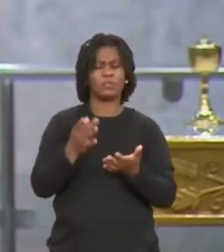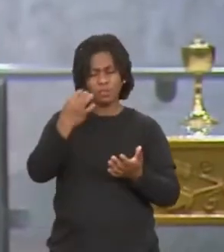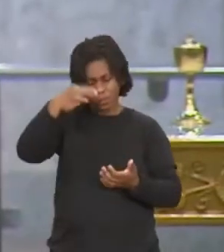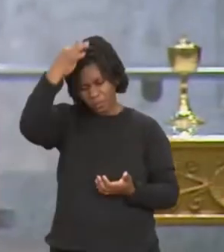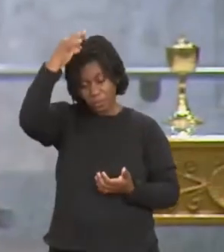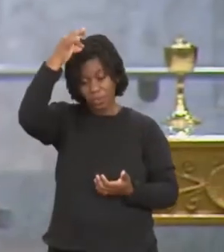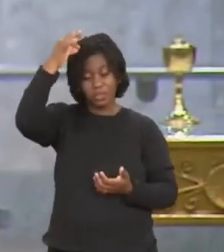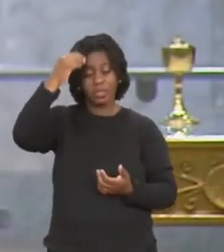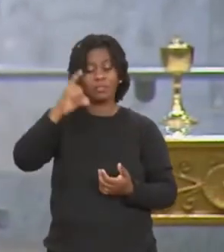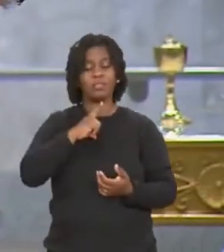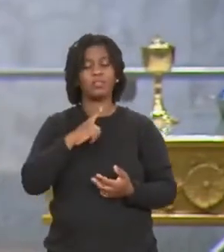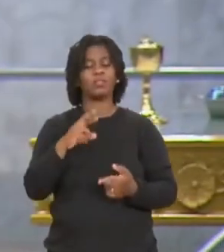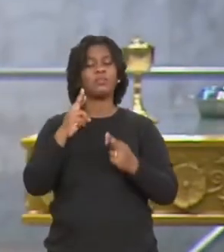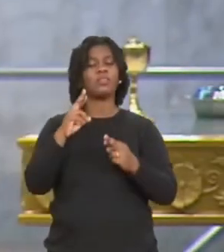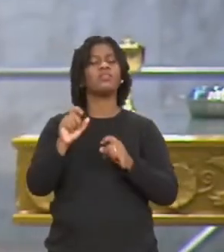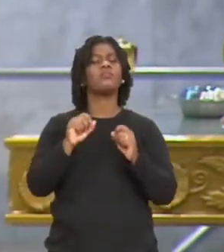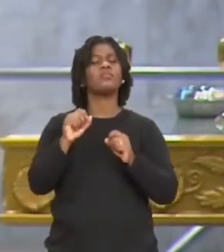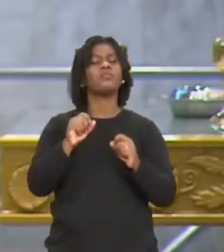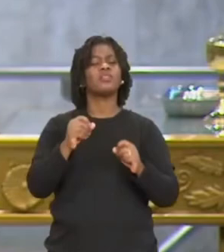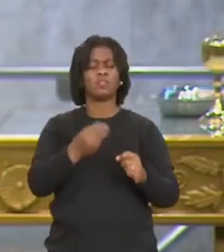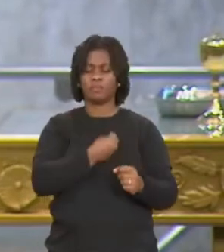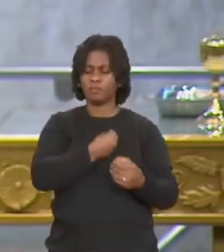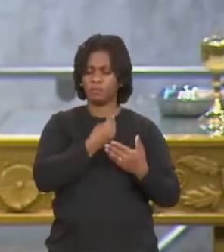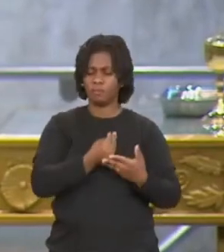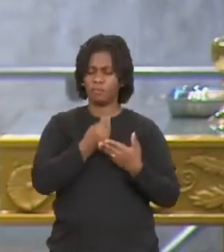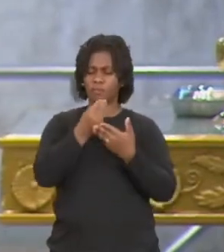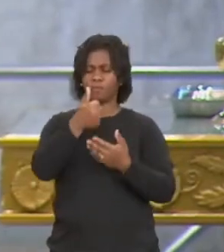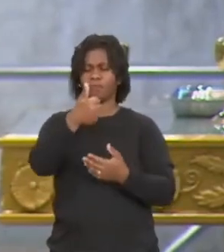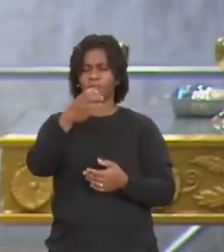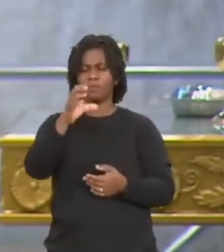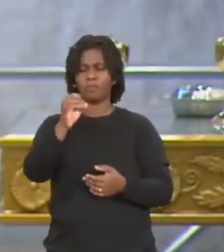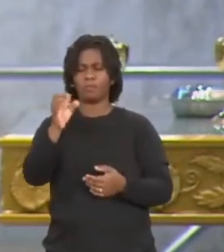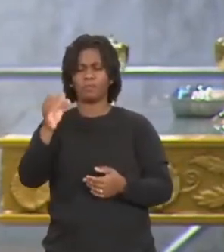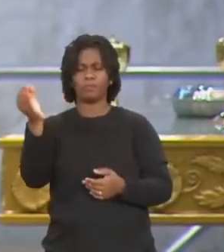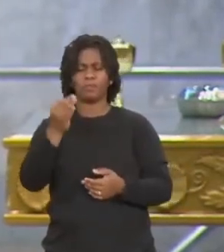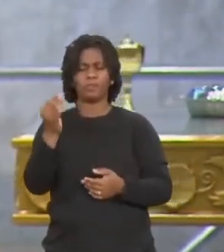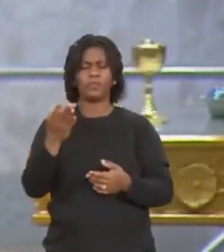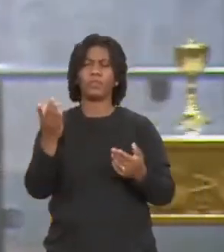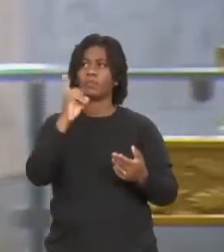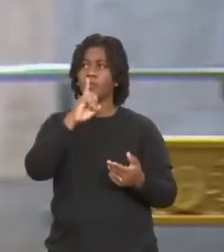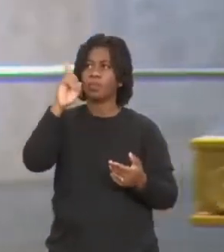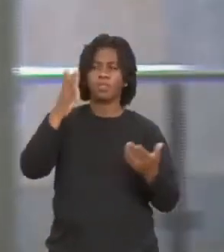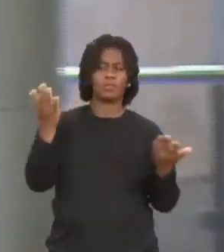Espírito Santo está com a esperança de você se entregar 100% para Ele hoje.